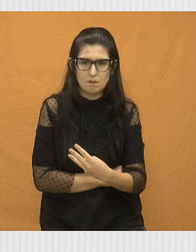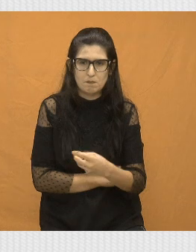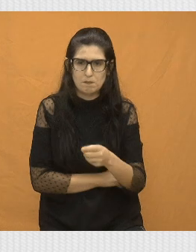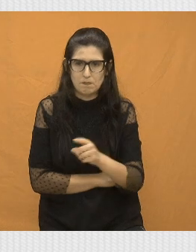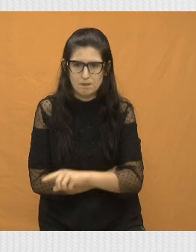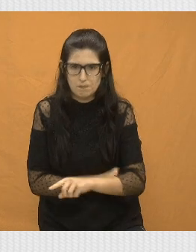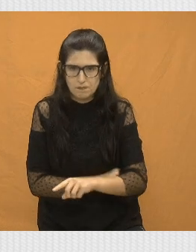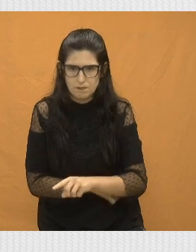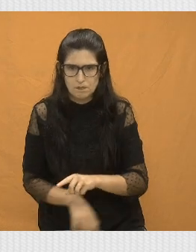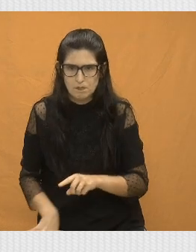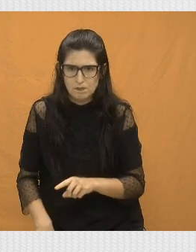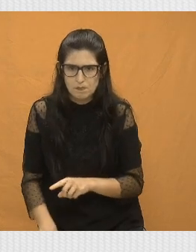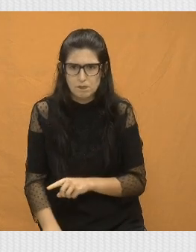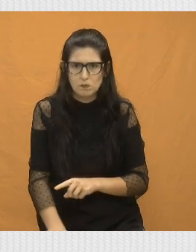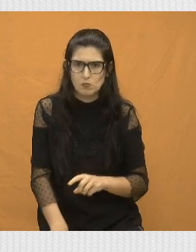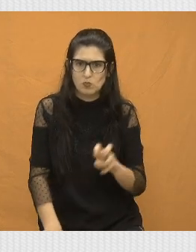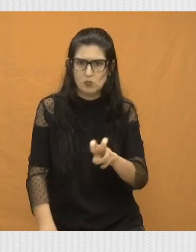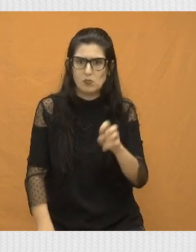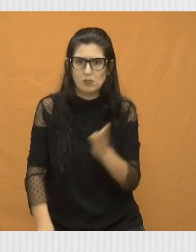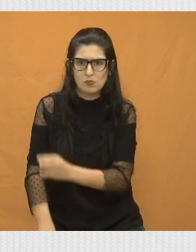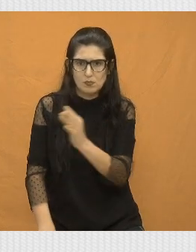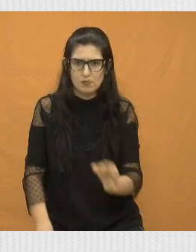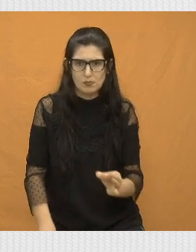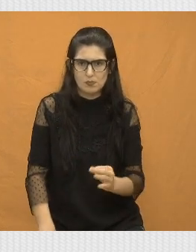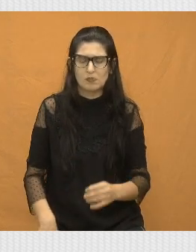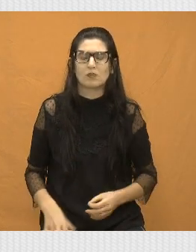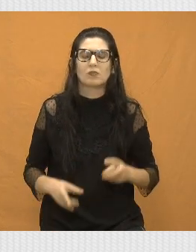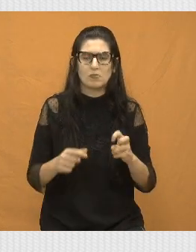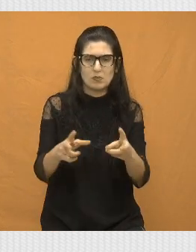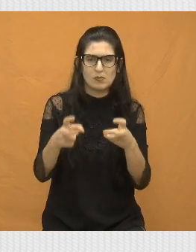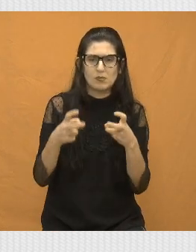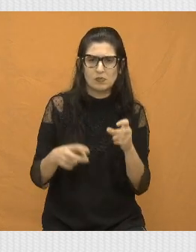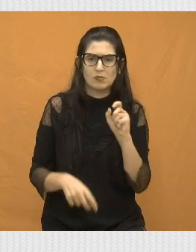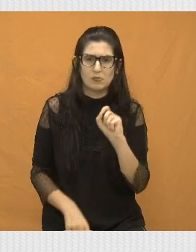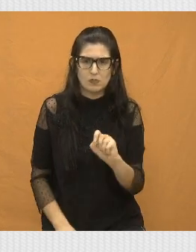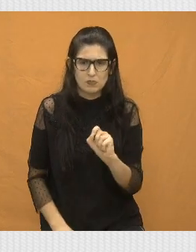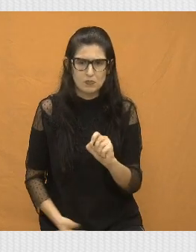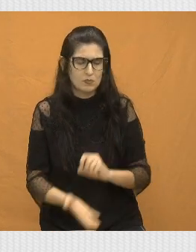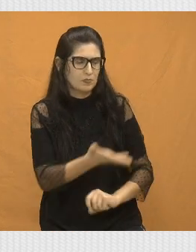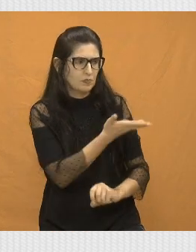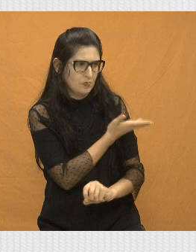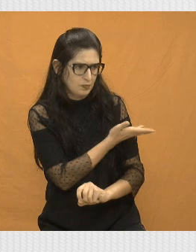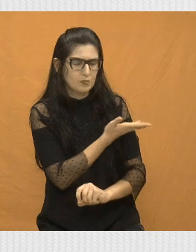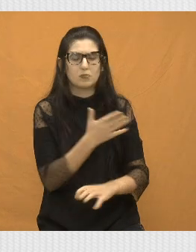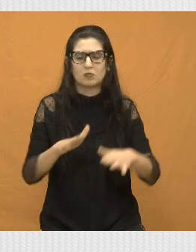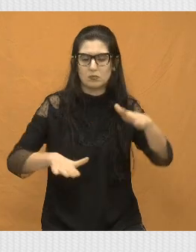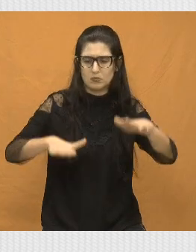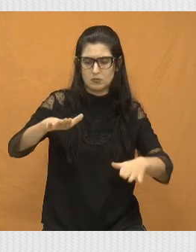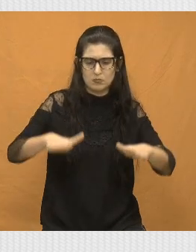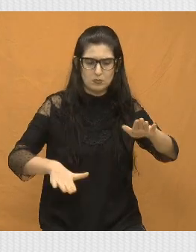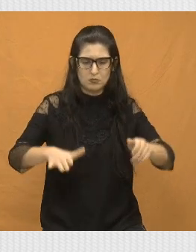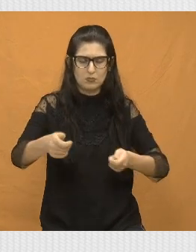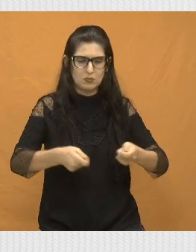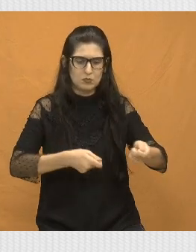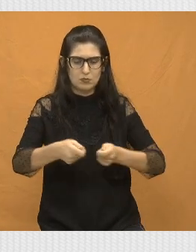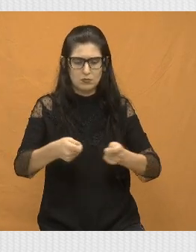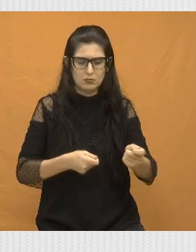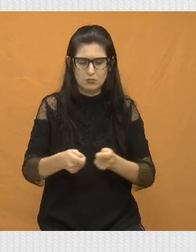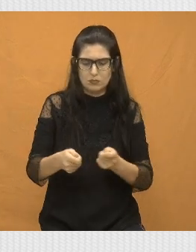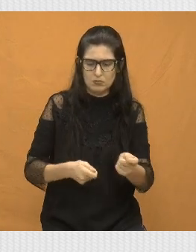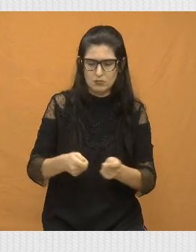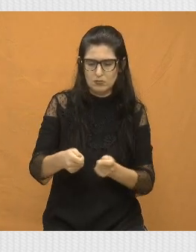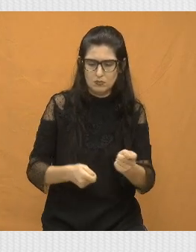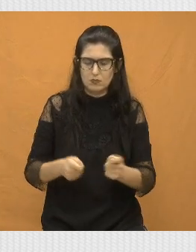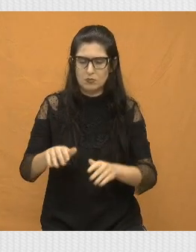33,5%. Então, vendo que pela meta orçamentária os números trouxeram bastante equilíbrio pelo que era previsto, dentro